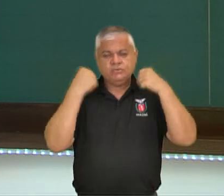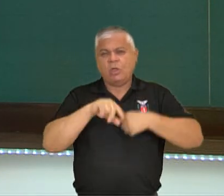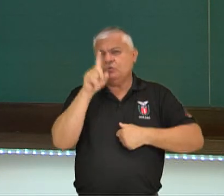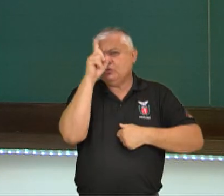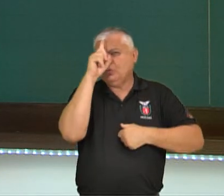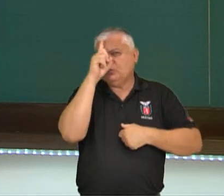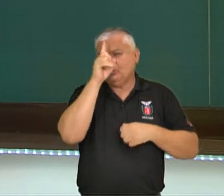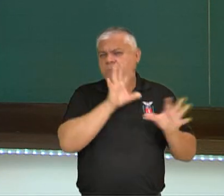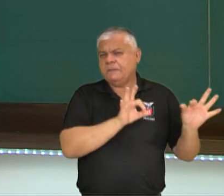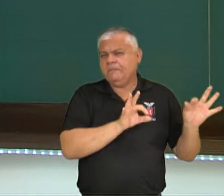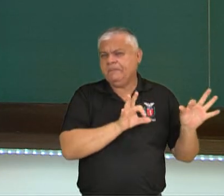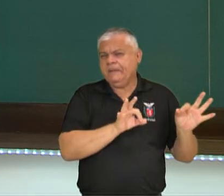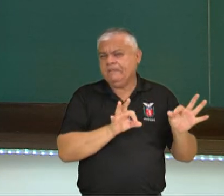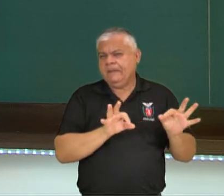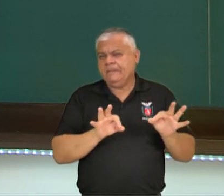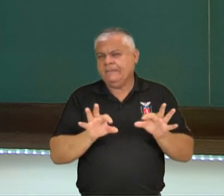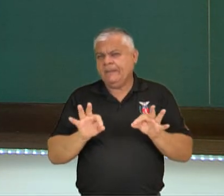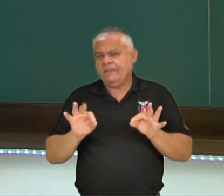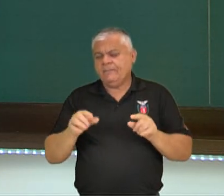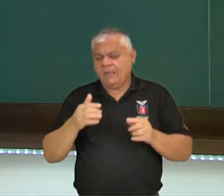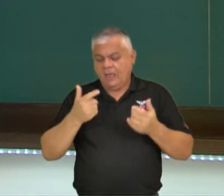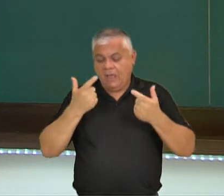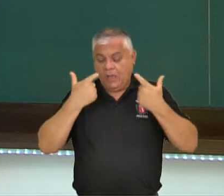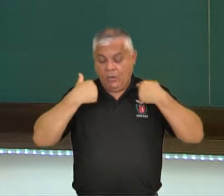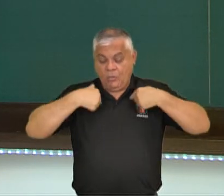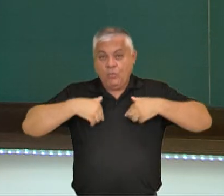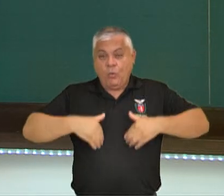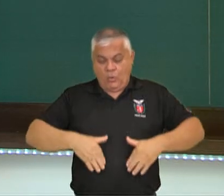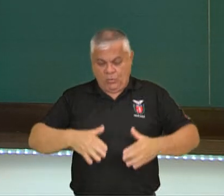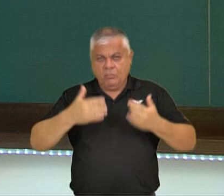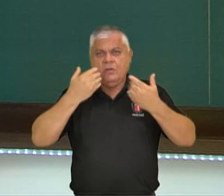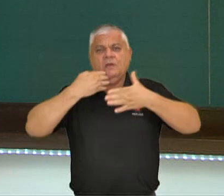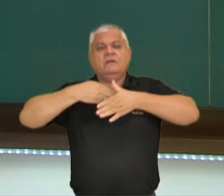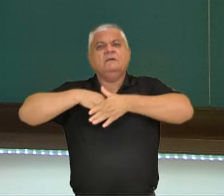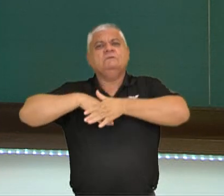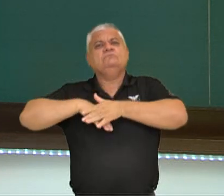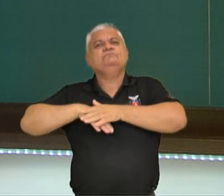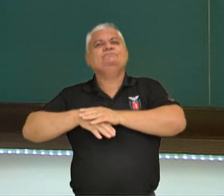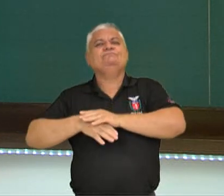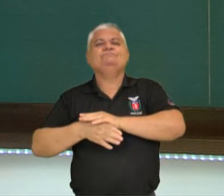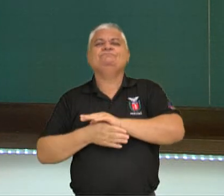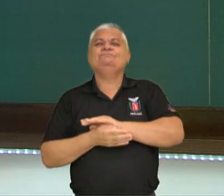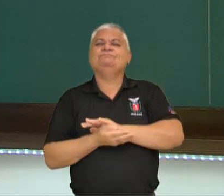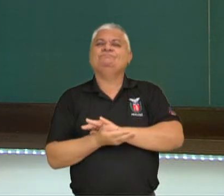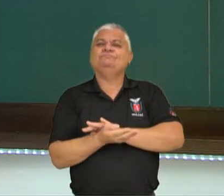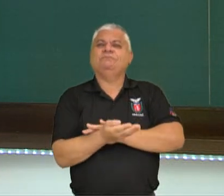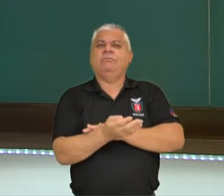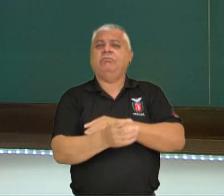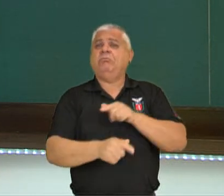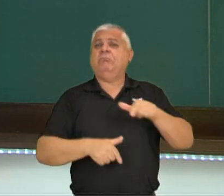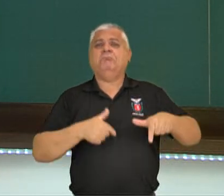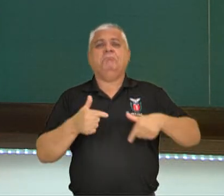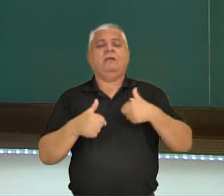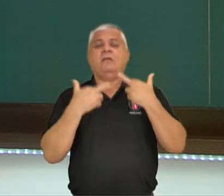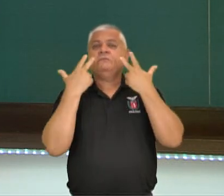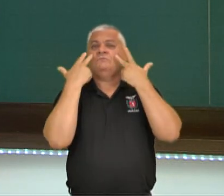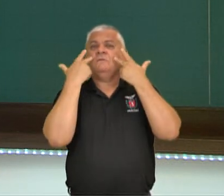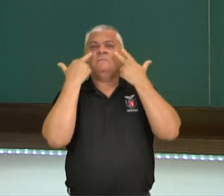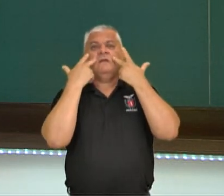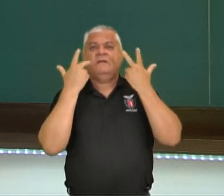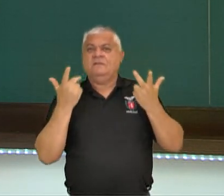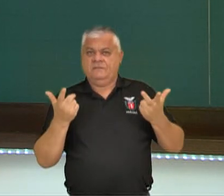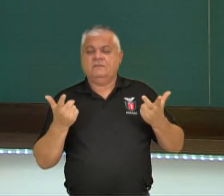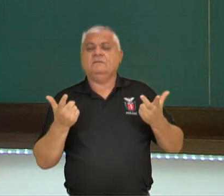de exercício físico, o nosso corpo vai se acostumando com essa carga de trabalho, tá? E as coisas,